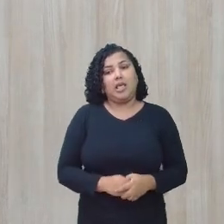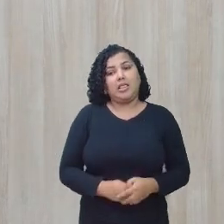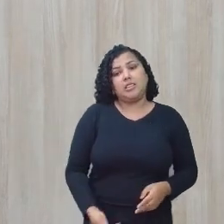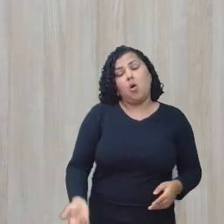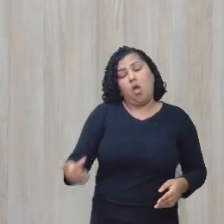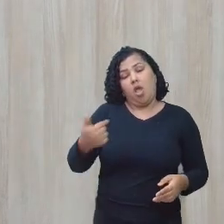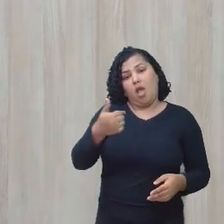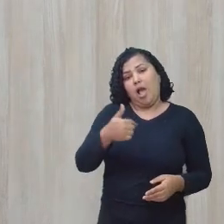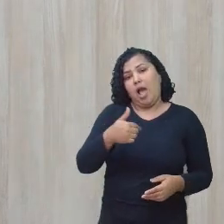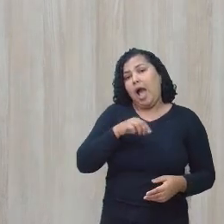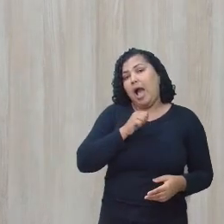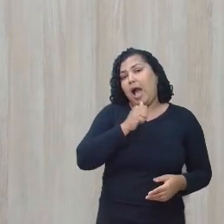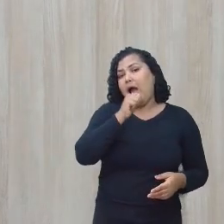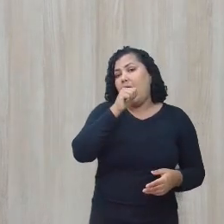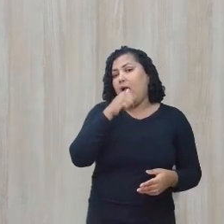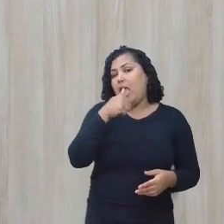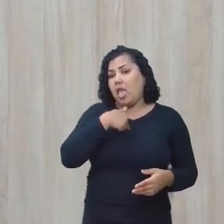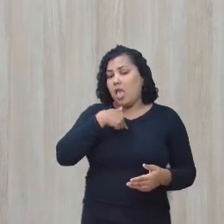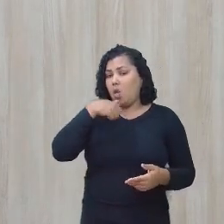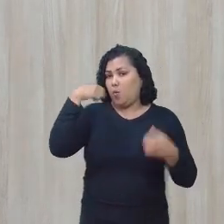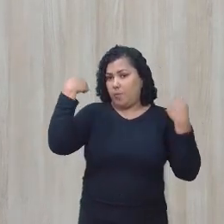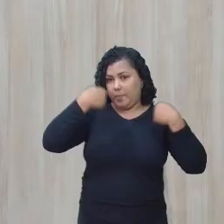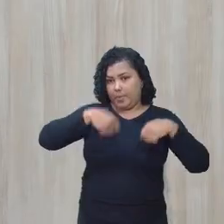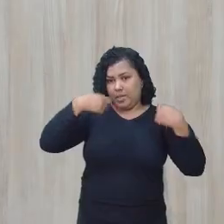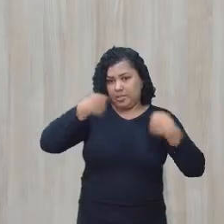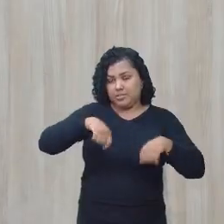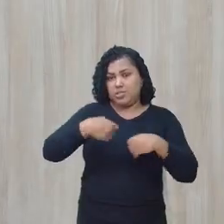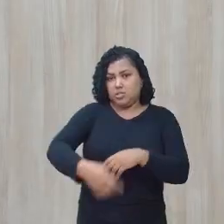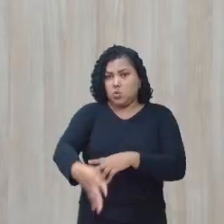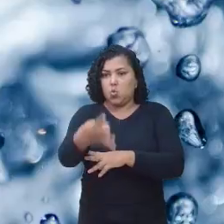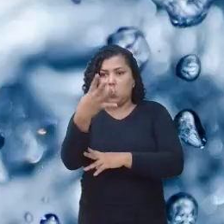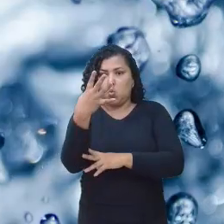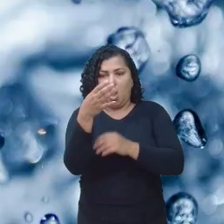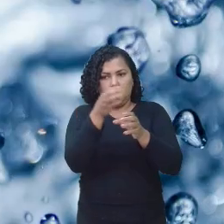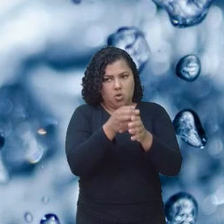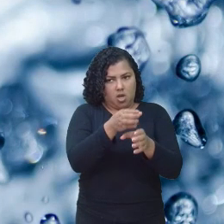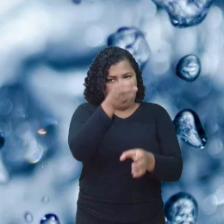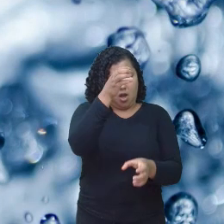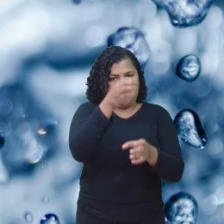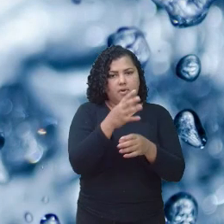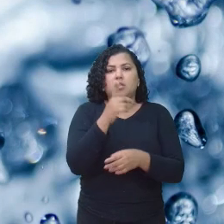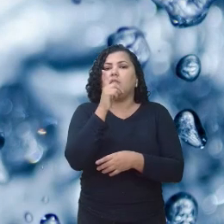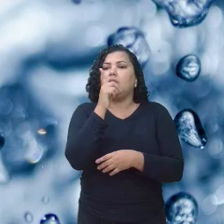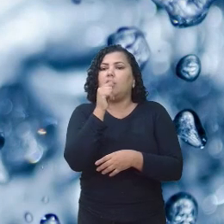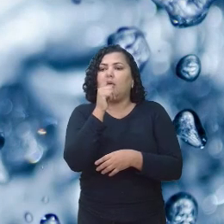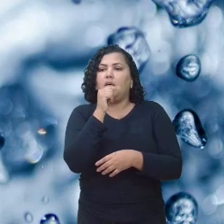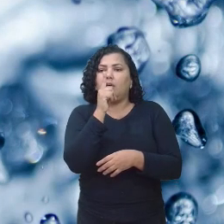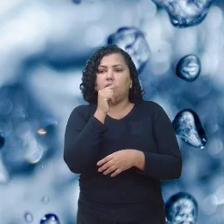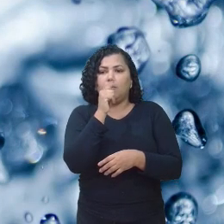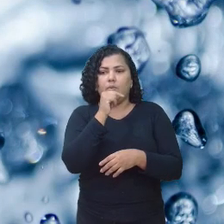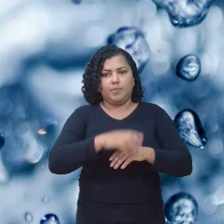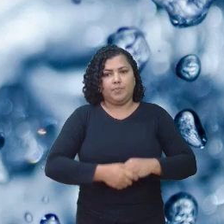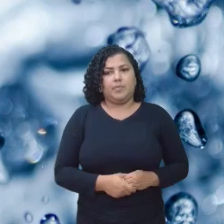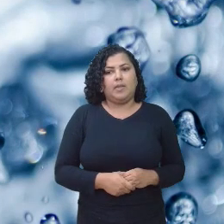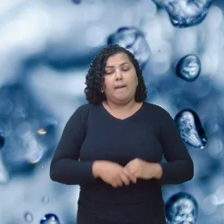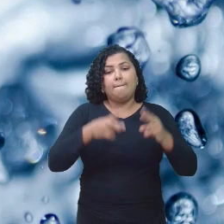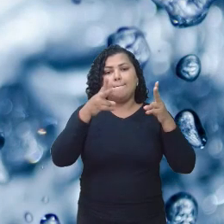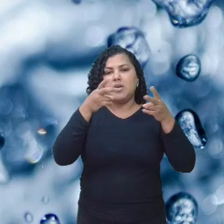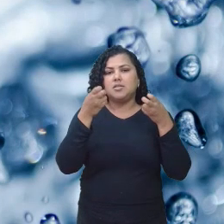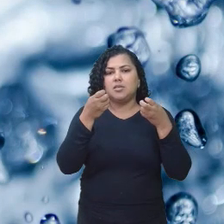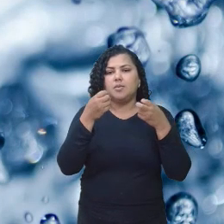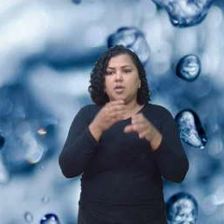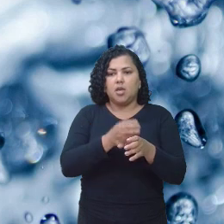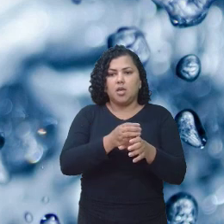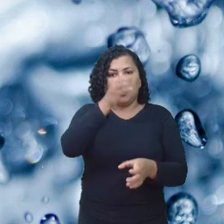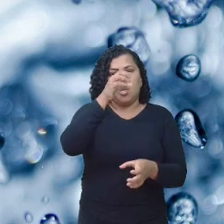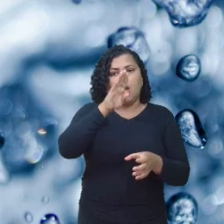I need, ó, vai precisar, eu preciso, de 4 garrafas de água. Perceba que eu botei o plural na palavra